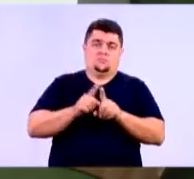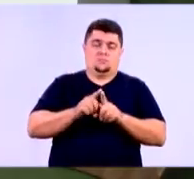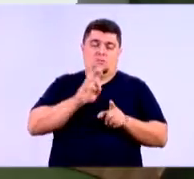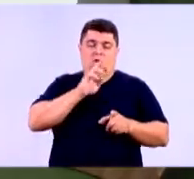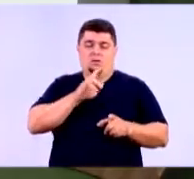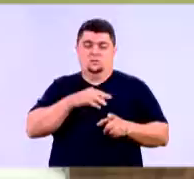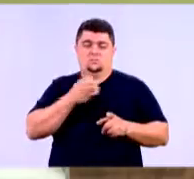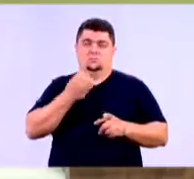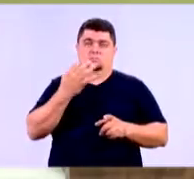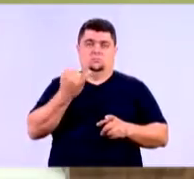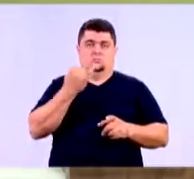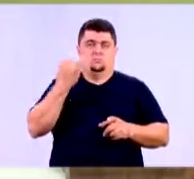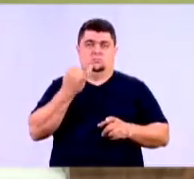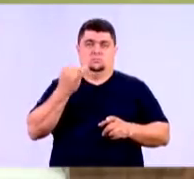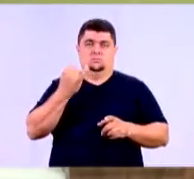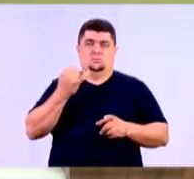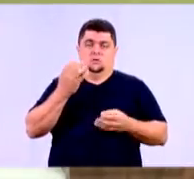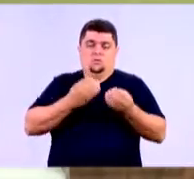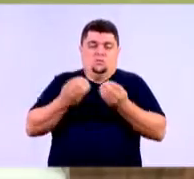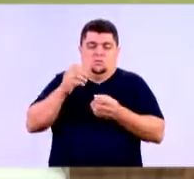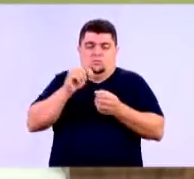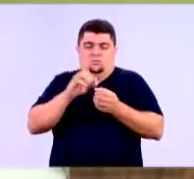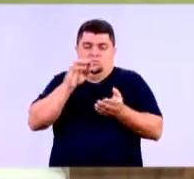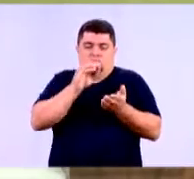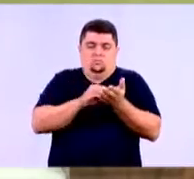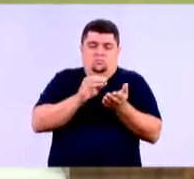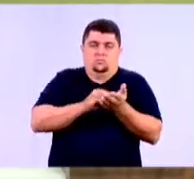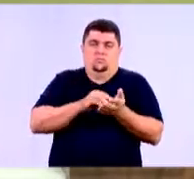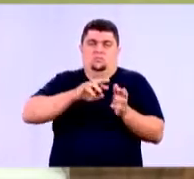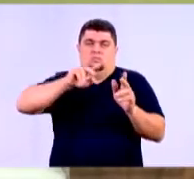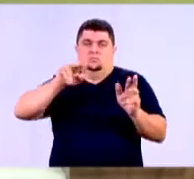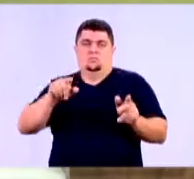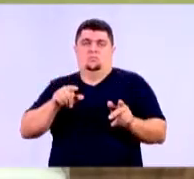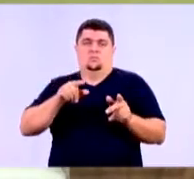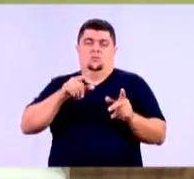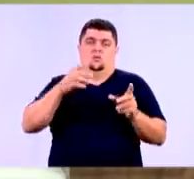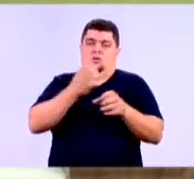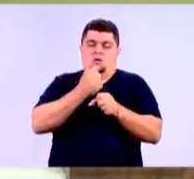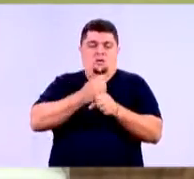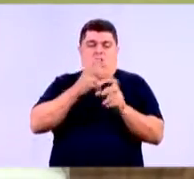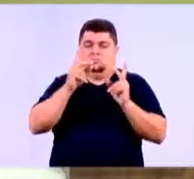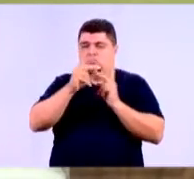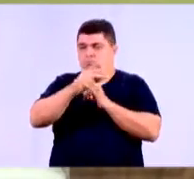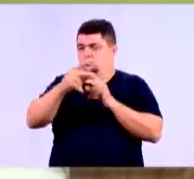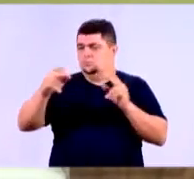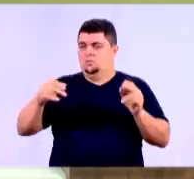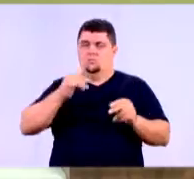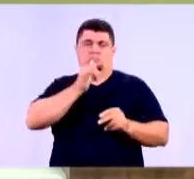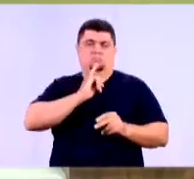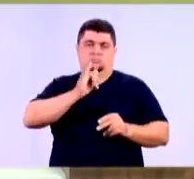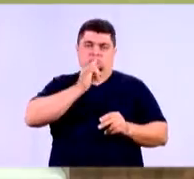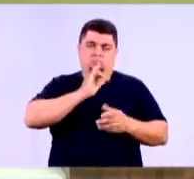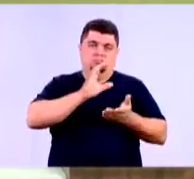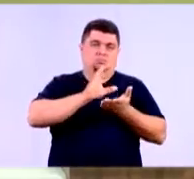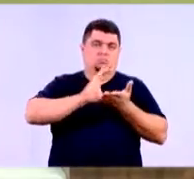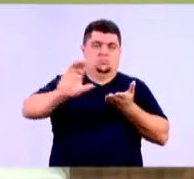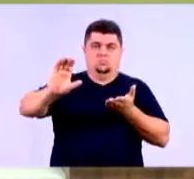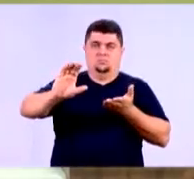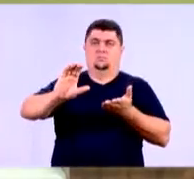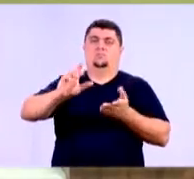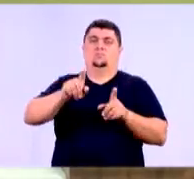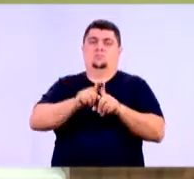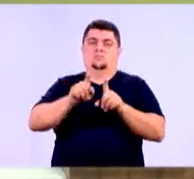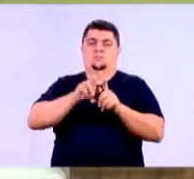resultados, a forma como eles estão dispostos, né, o cálculo é exatamente o mesmo que você vai ter que fazer do exemplo que consta no caderno,